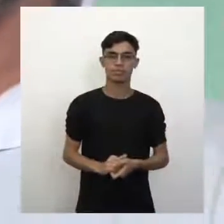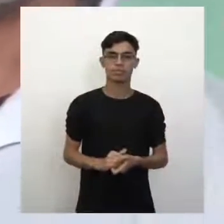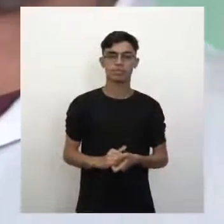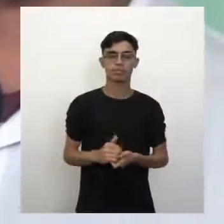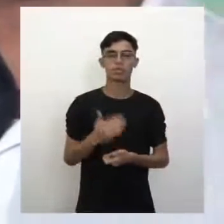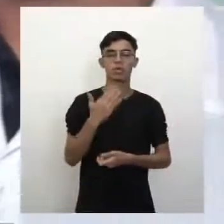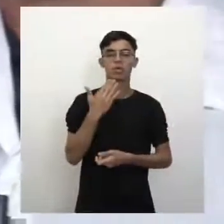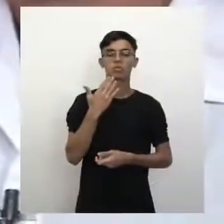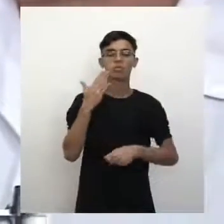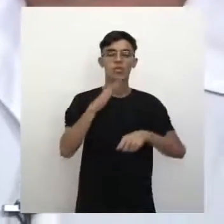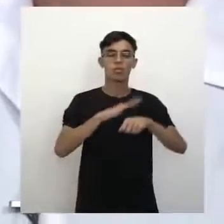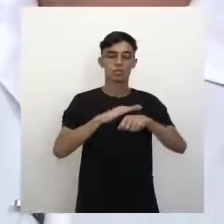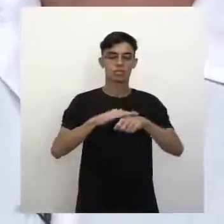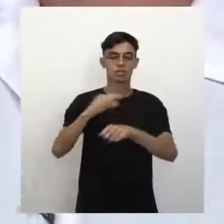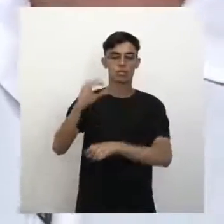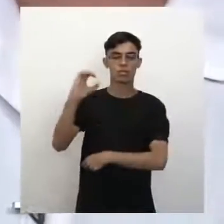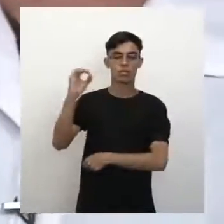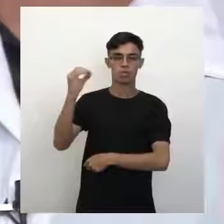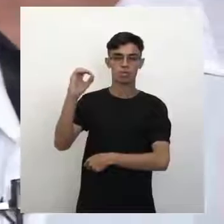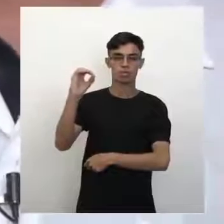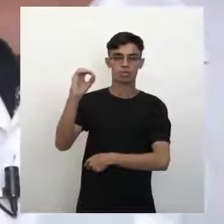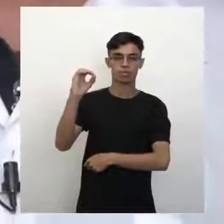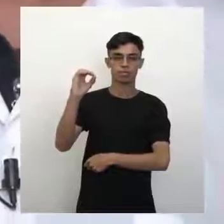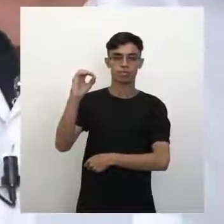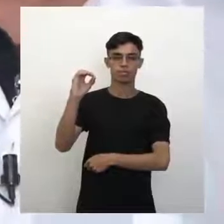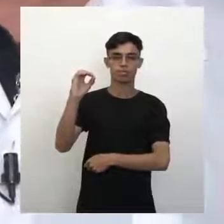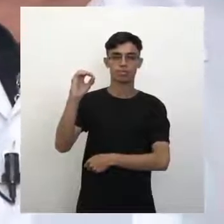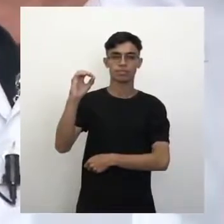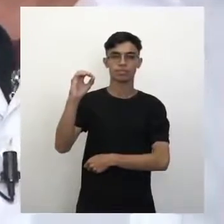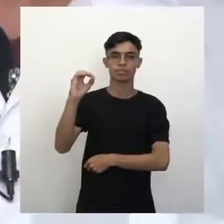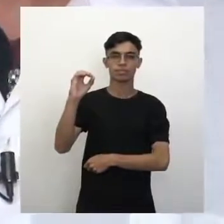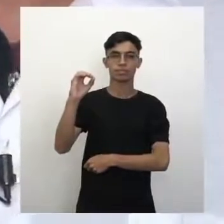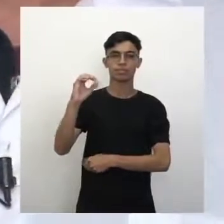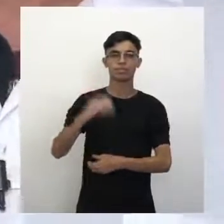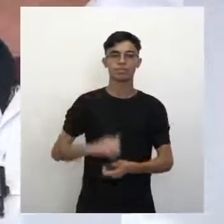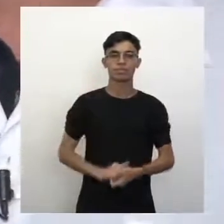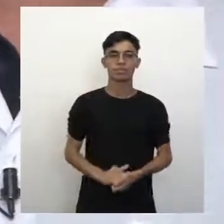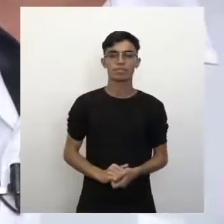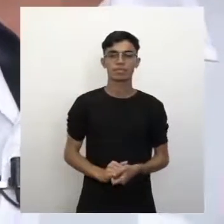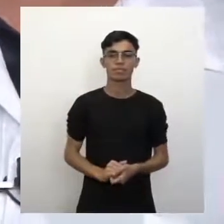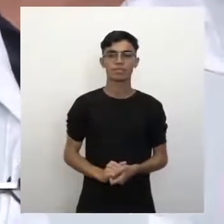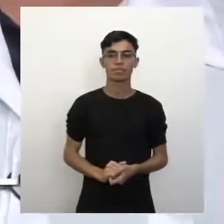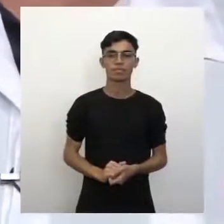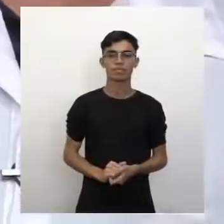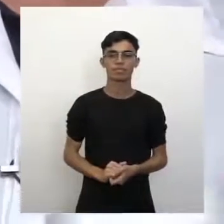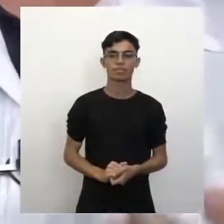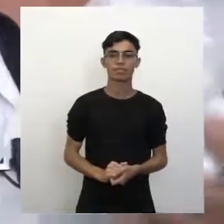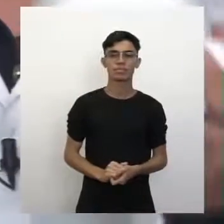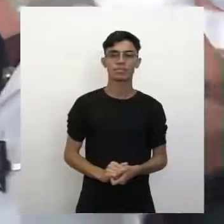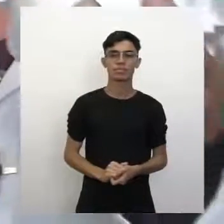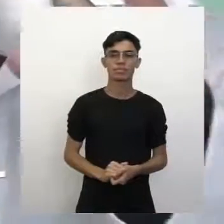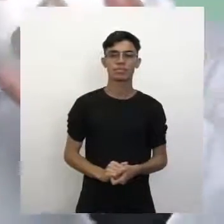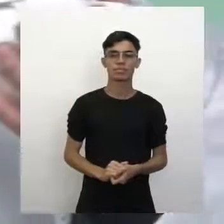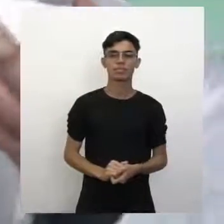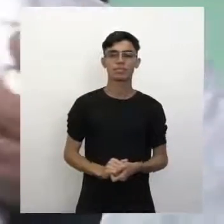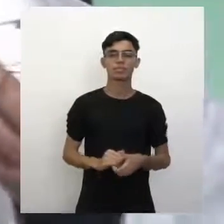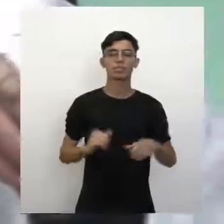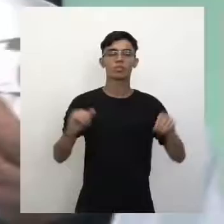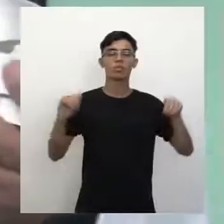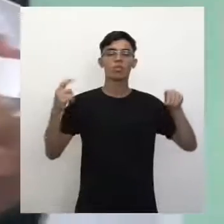aqui um óvulo, hein? A partir do momento que ele vai lá e fecunda o